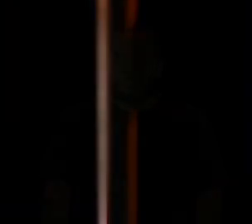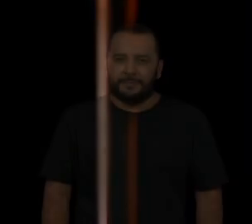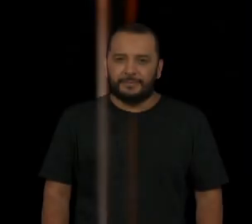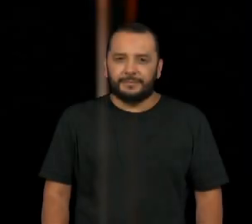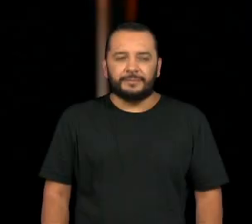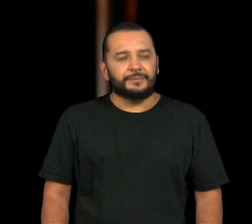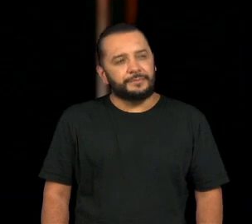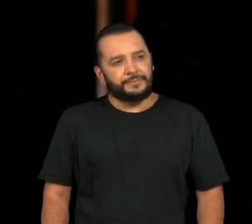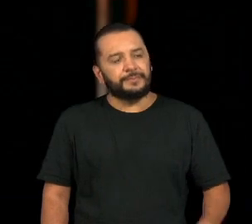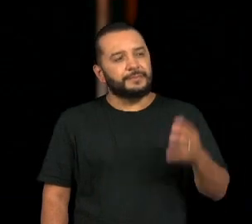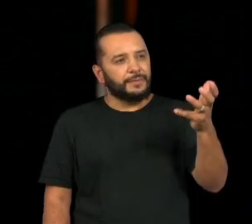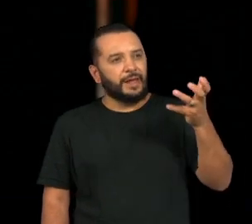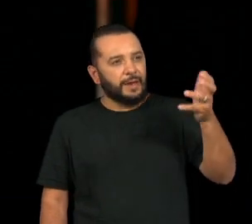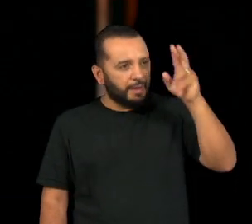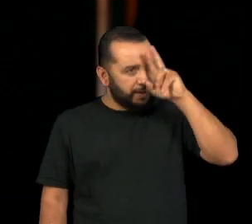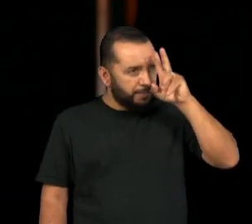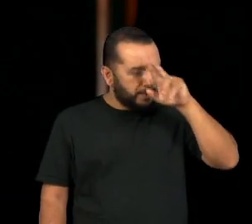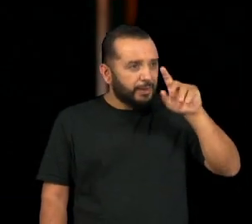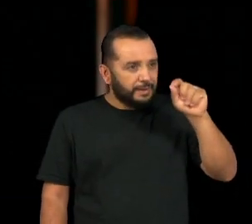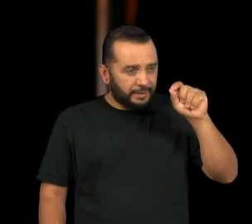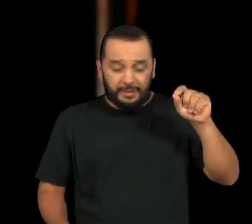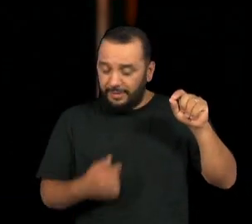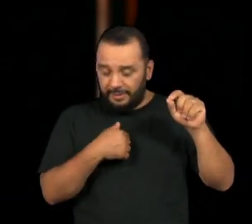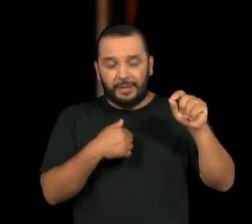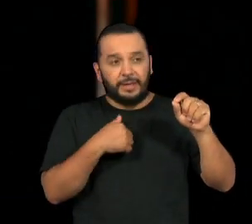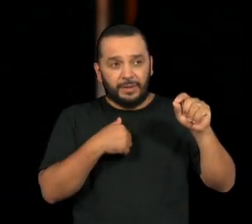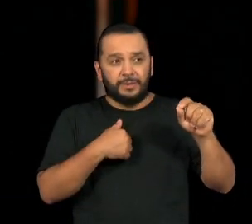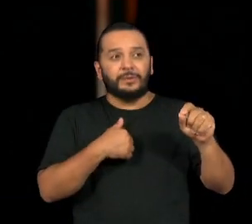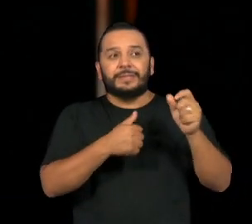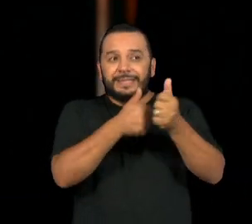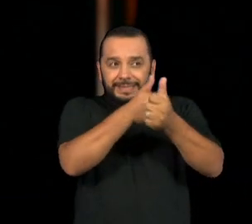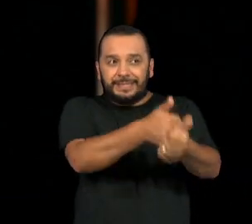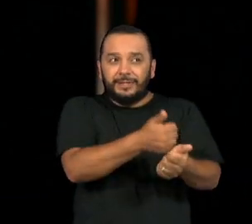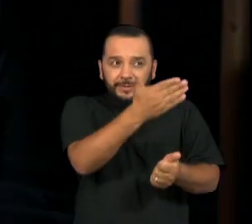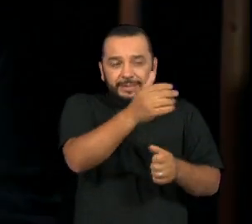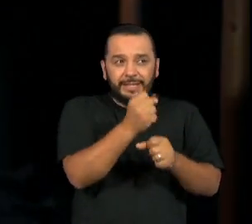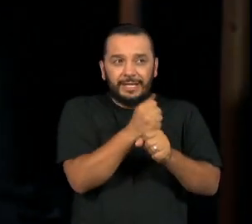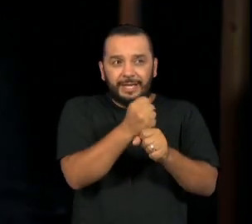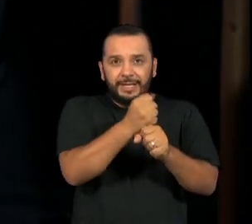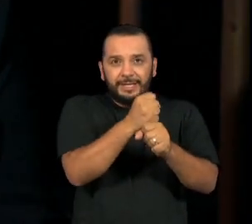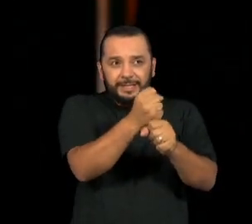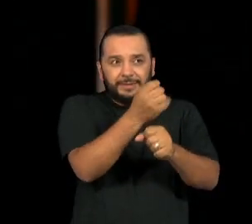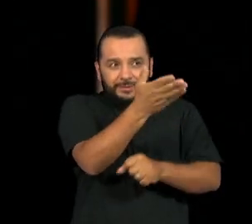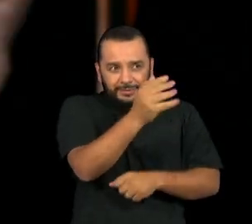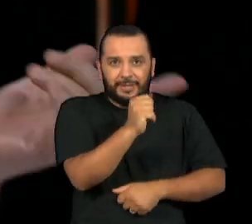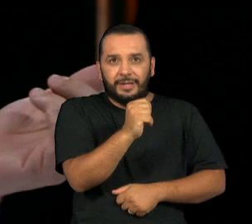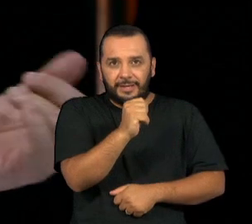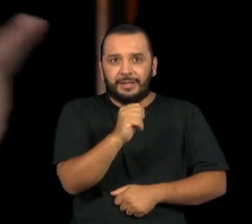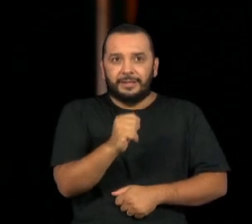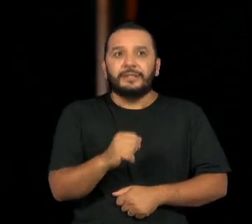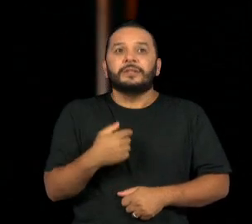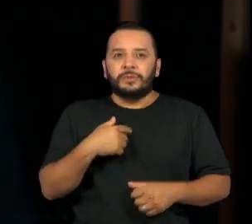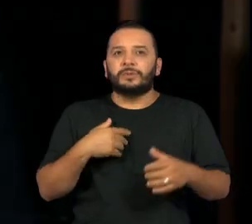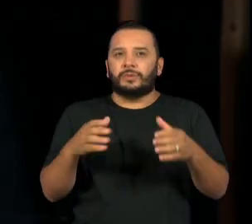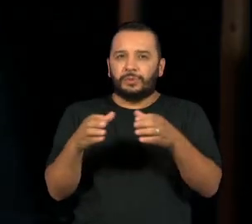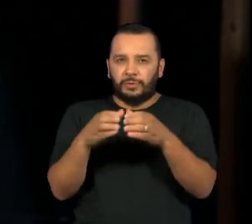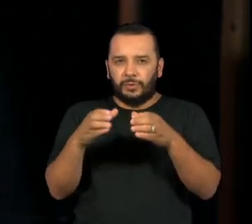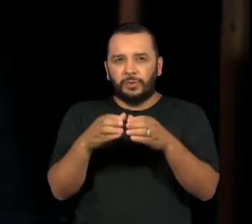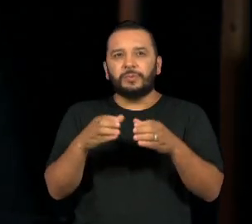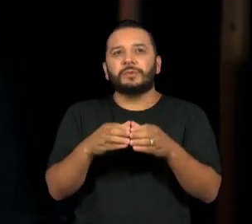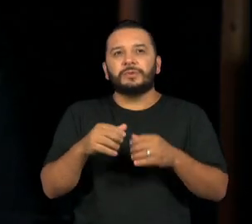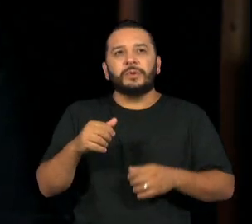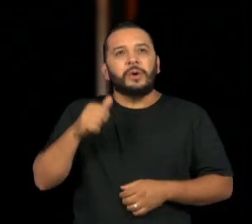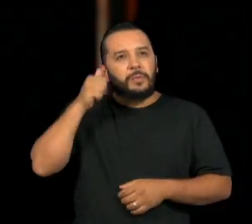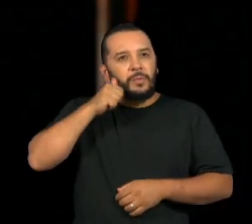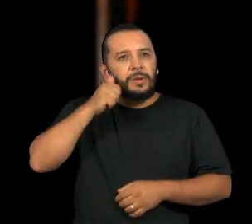Eu quero lembrar que eu te sigo há muito tempo. Dos mulheres, né? Não, dos mulheres. Música de Charlotte? Dos mulheres